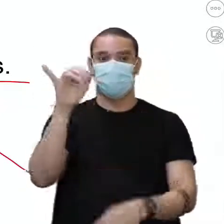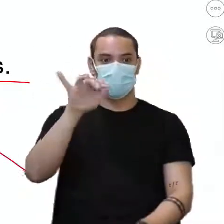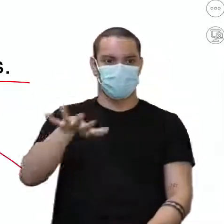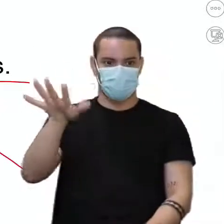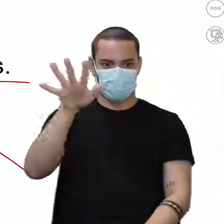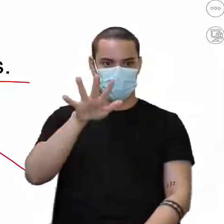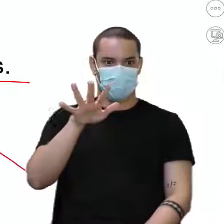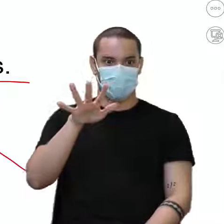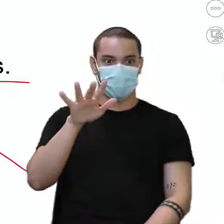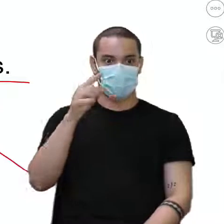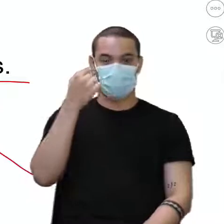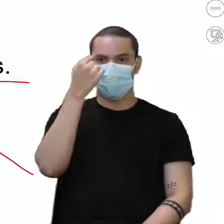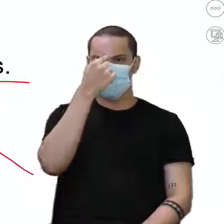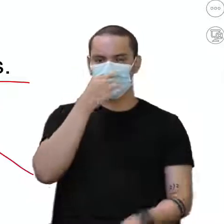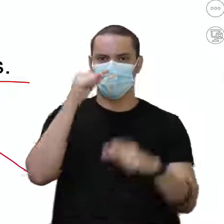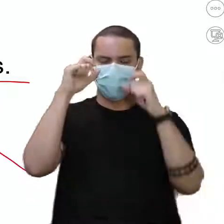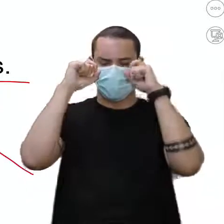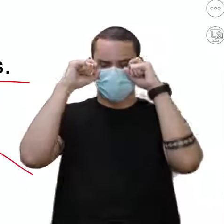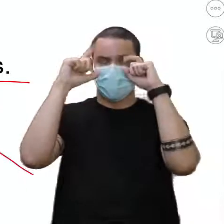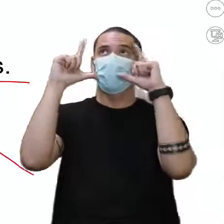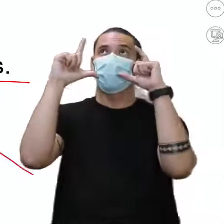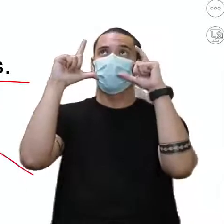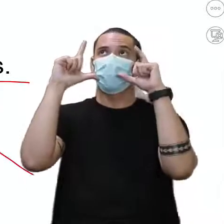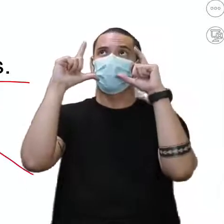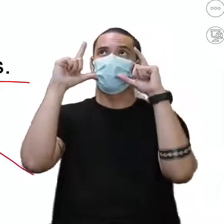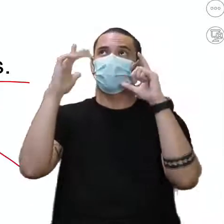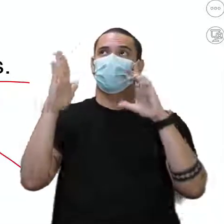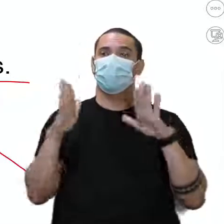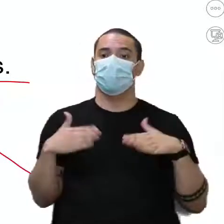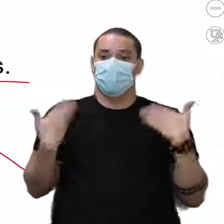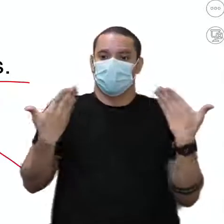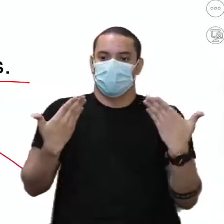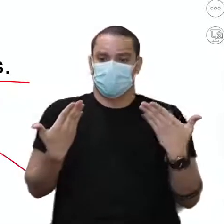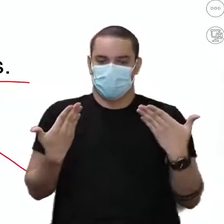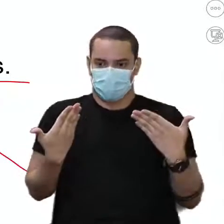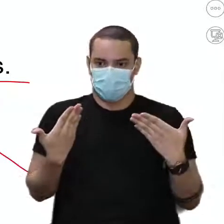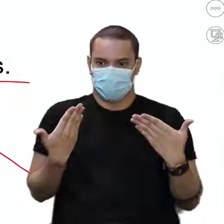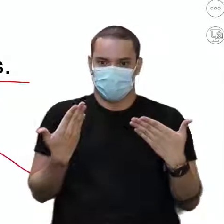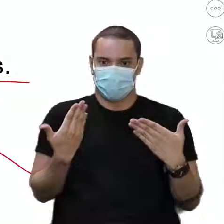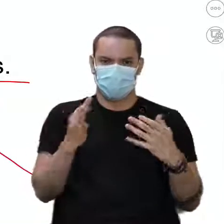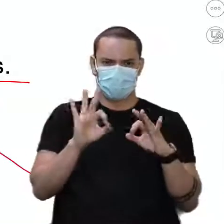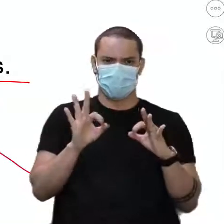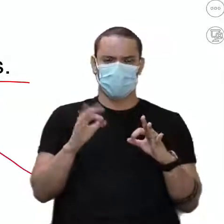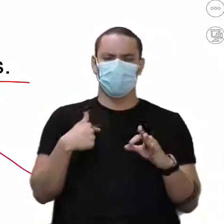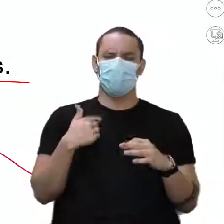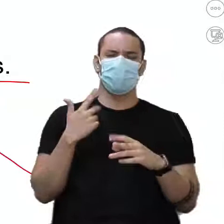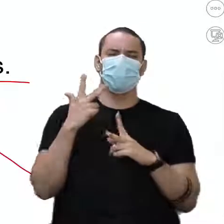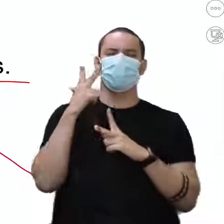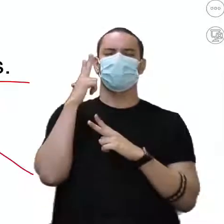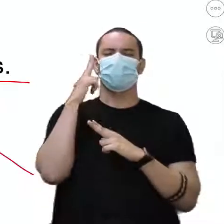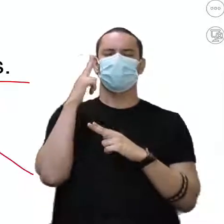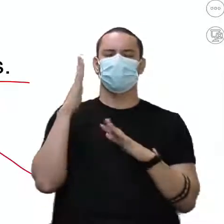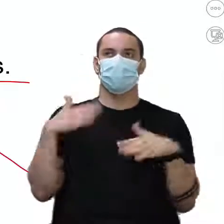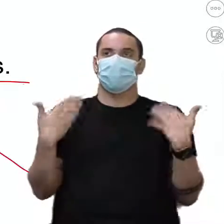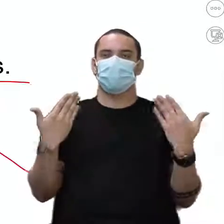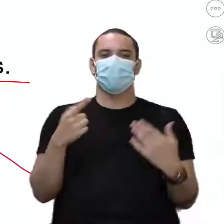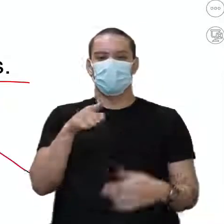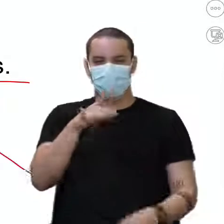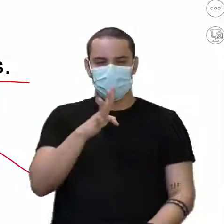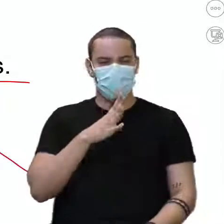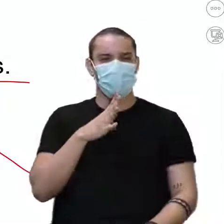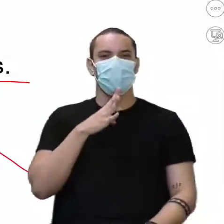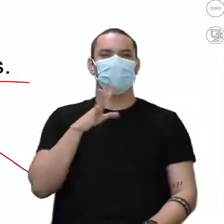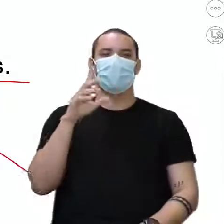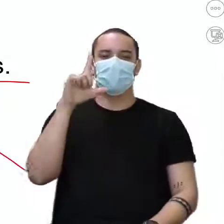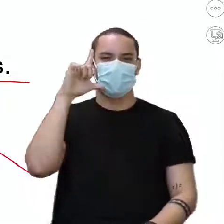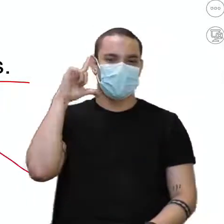do... O semblante do rosto dela, o olhar dela, ela tá um pouco assustada, não esperava ser acordada assim. Quem conhece gato, tem esse conhecimento